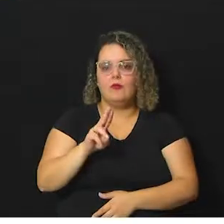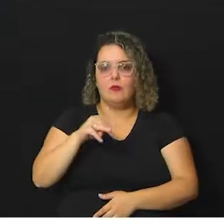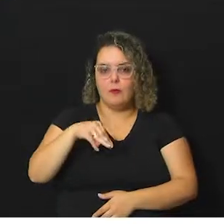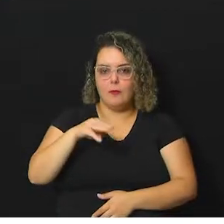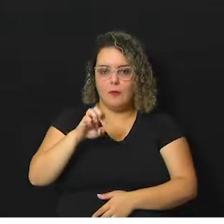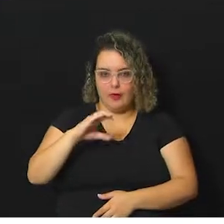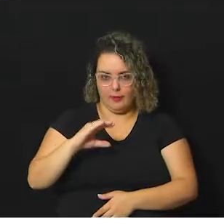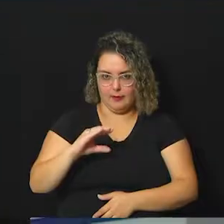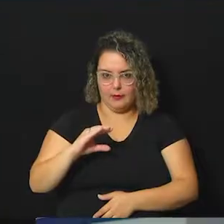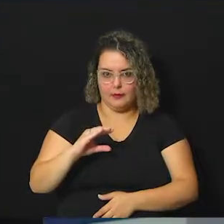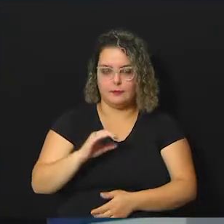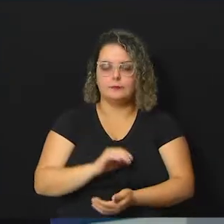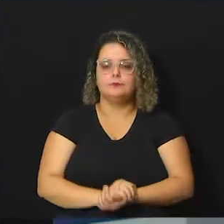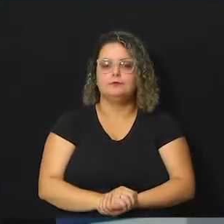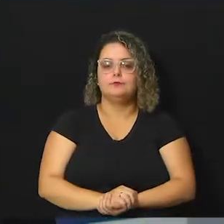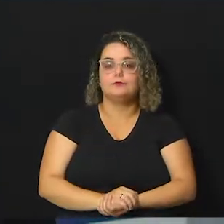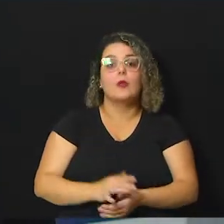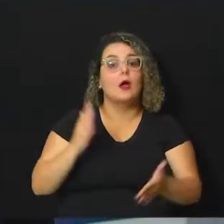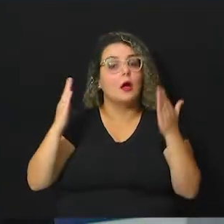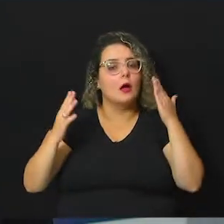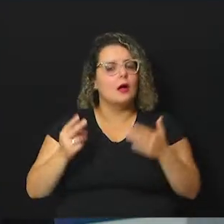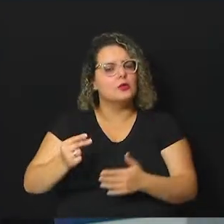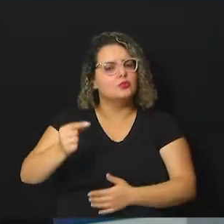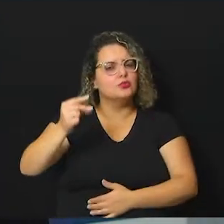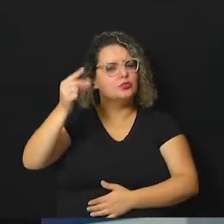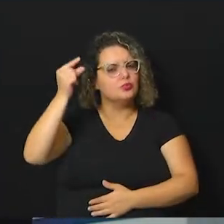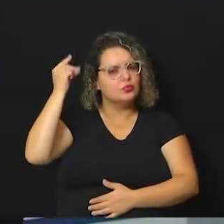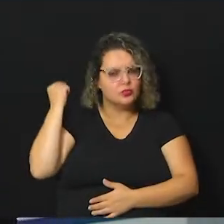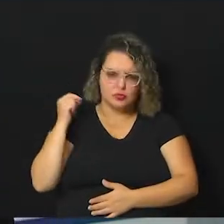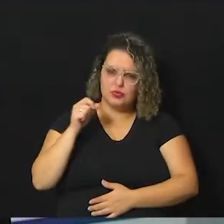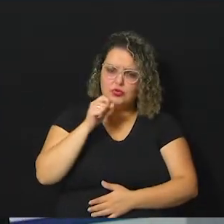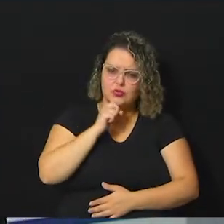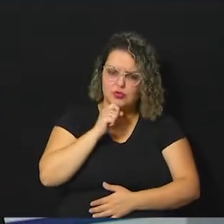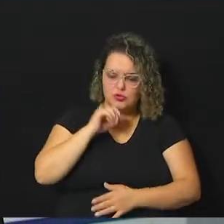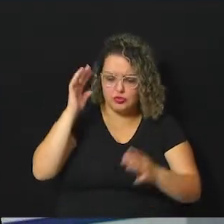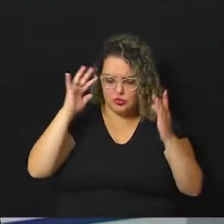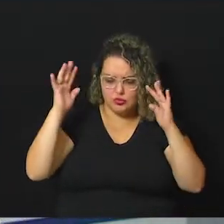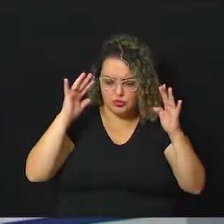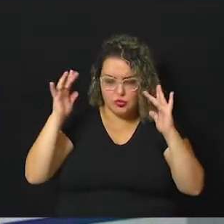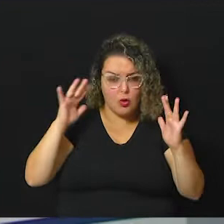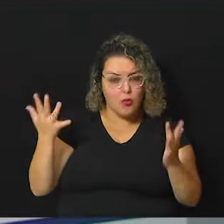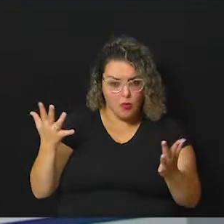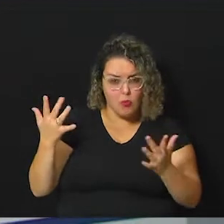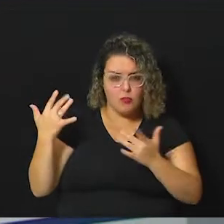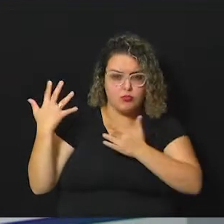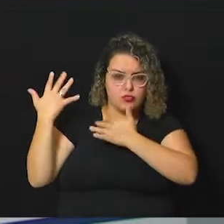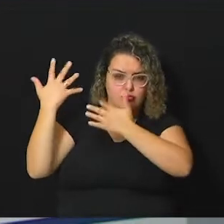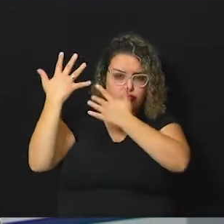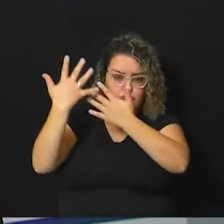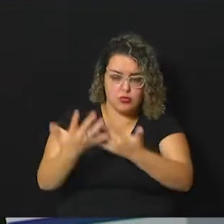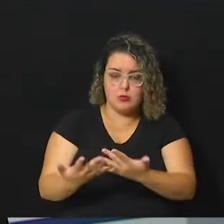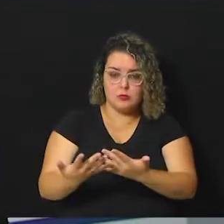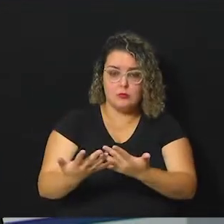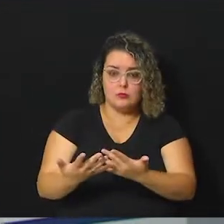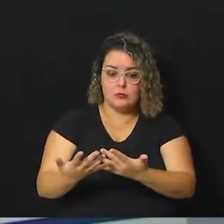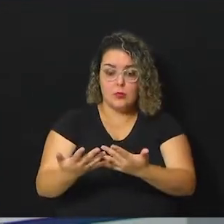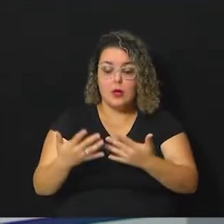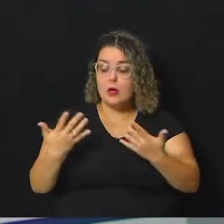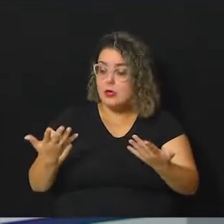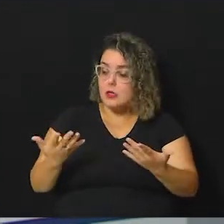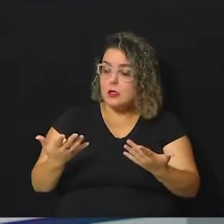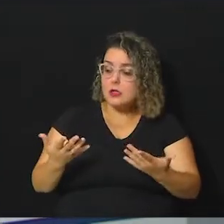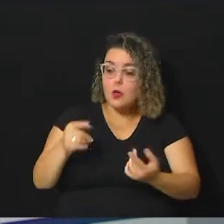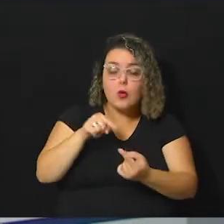FUMEC SEPROCAMP. A carreta é um sonho muito antigo da FUMEC, que a missão da FUMEC, André,